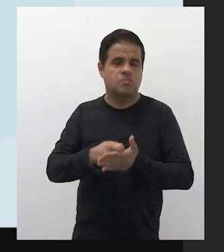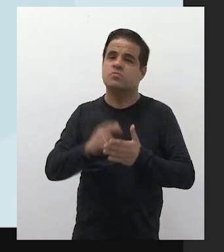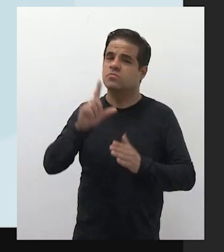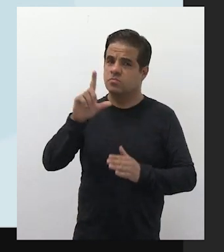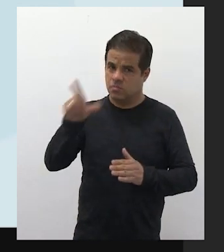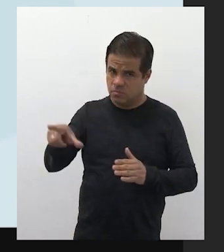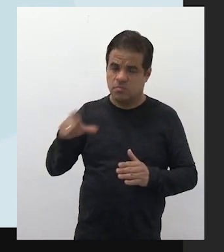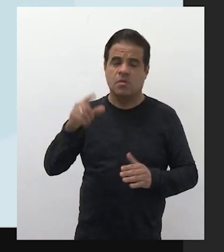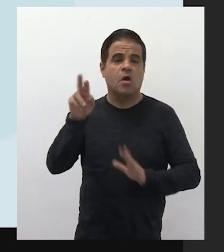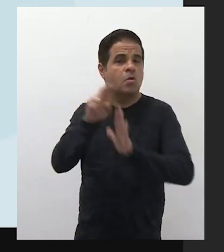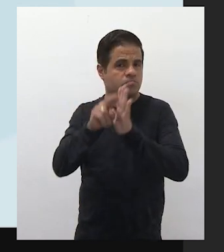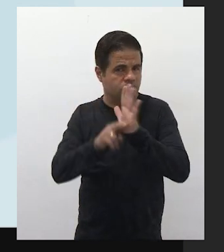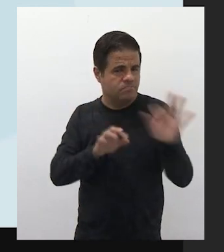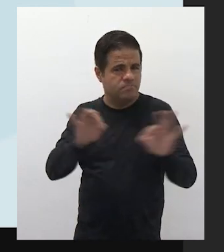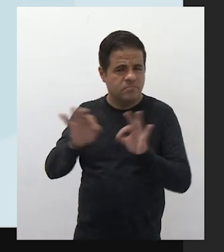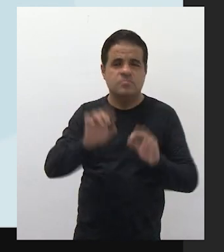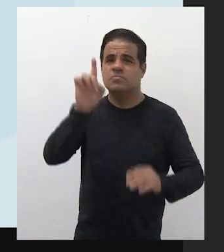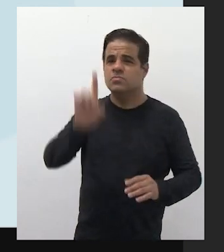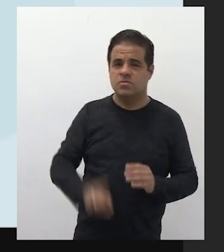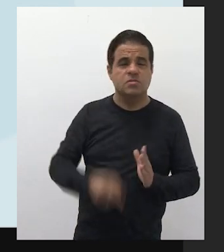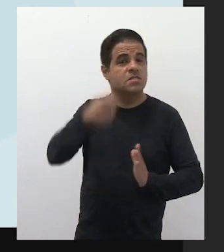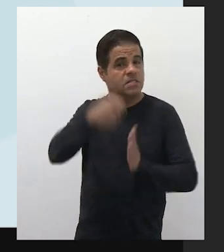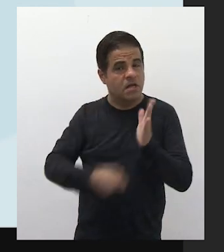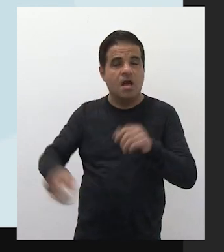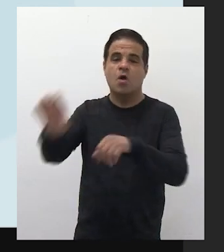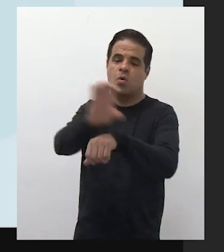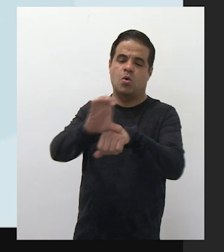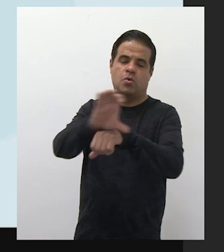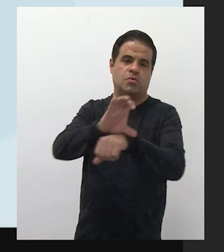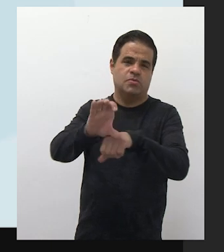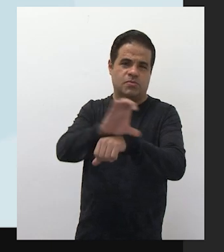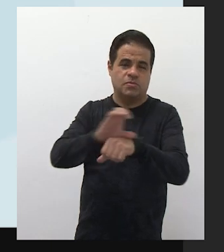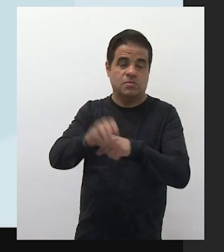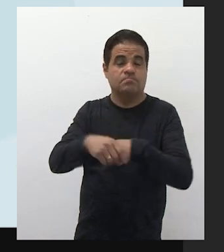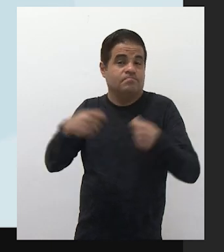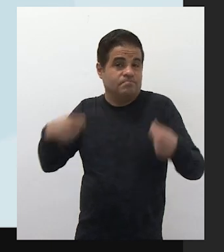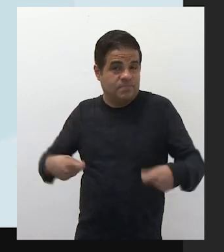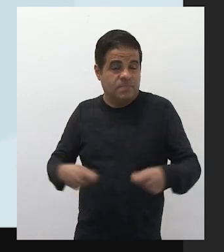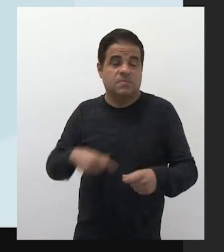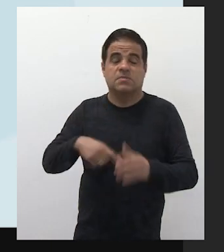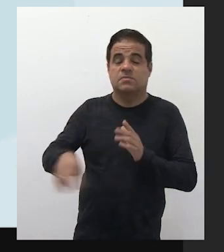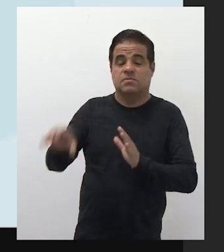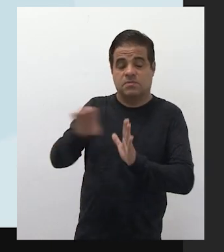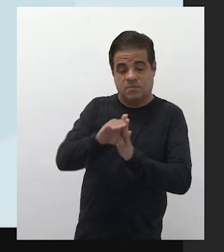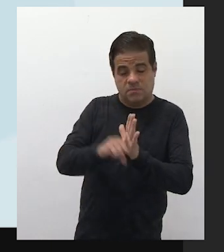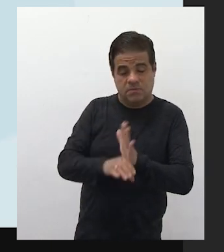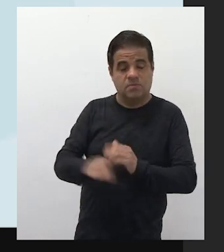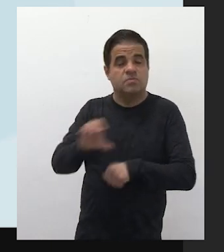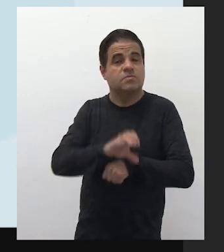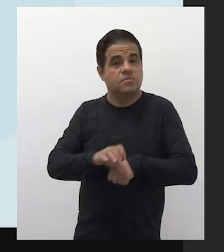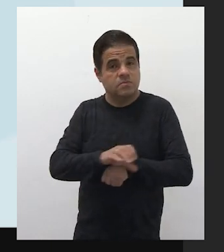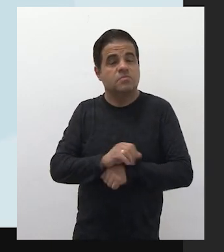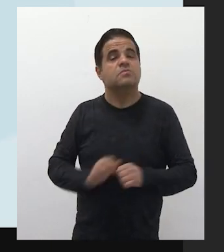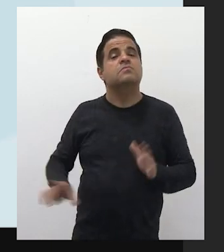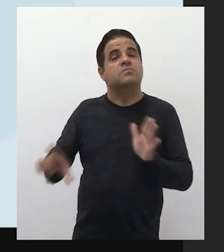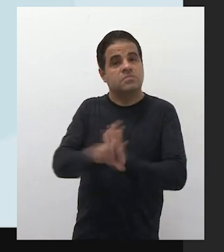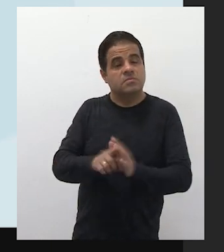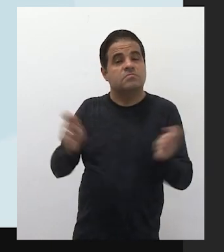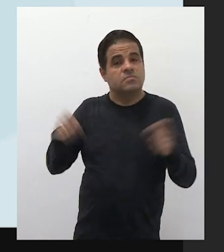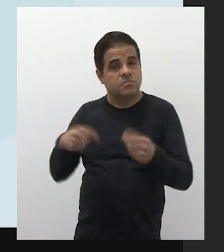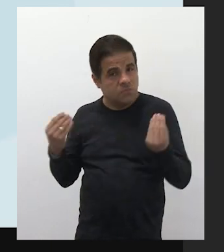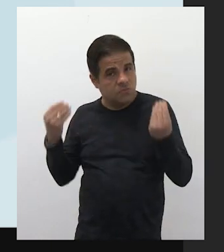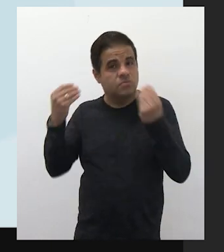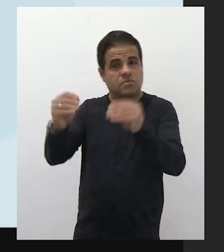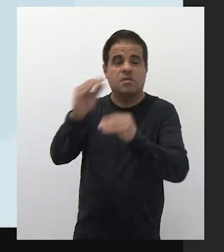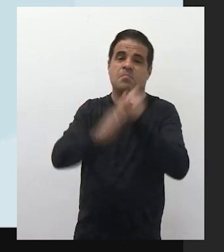de regulamentar um direito escrito na Constituição, que dependa da regulamentação do legislativo para que seja colocado